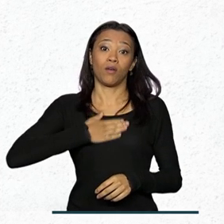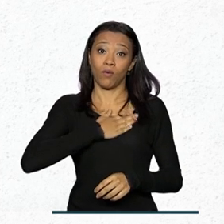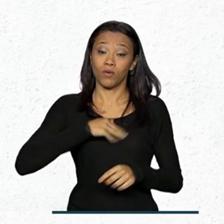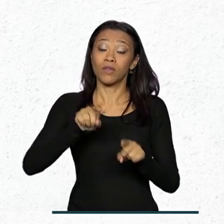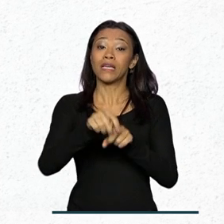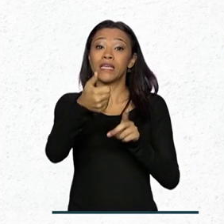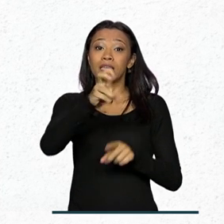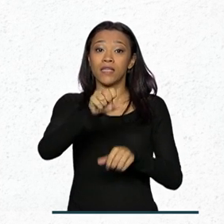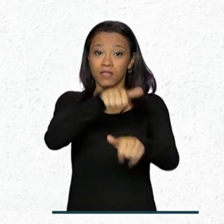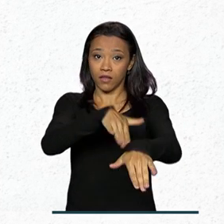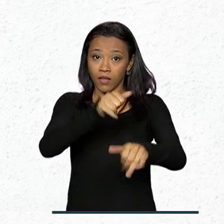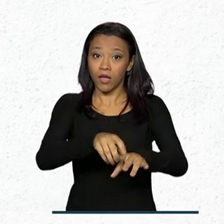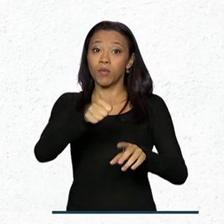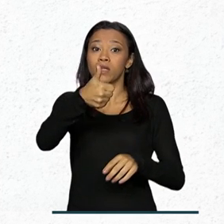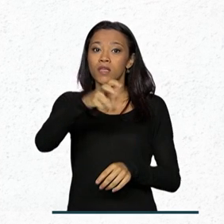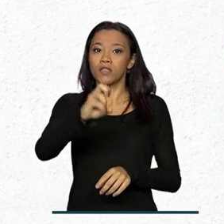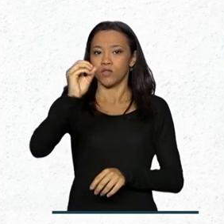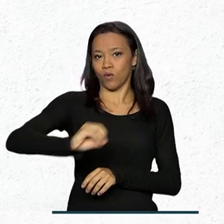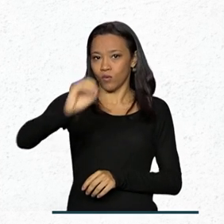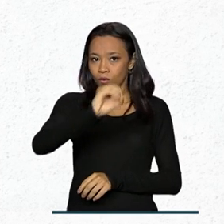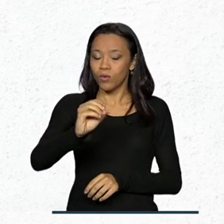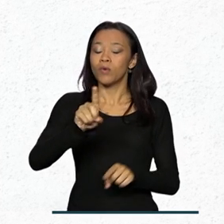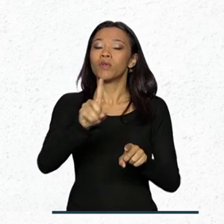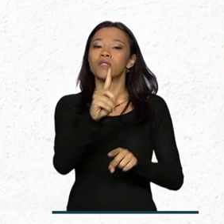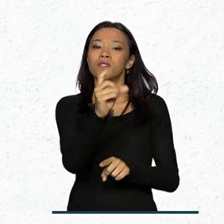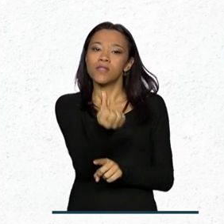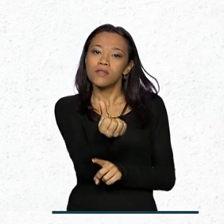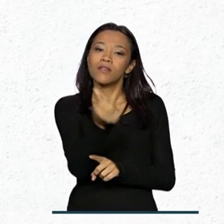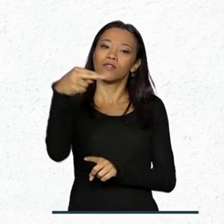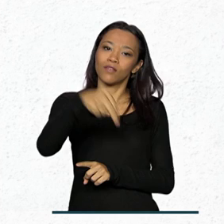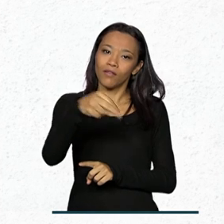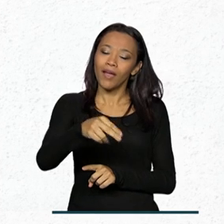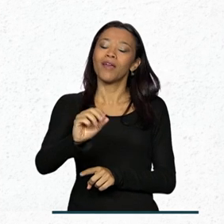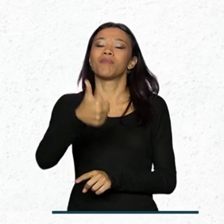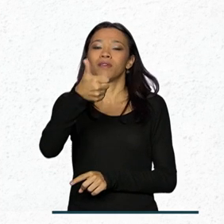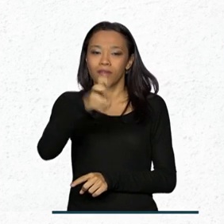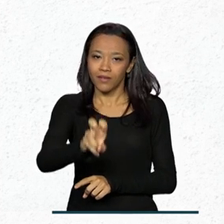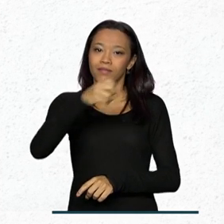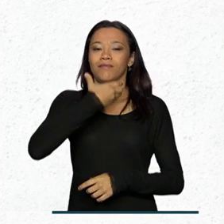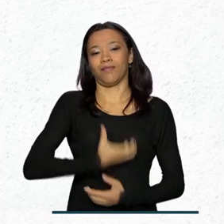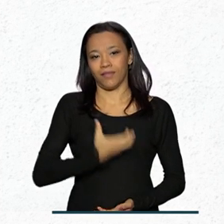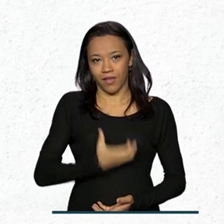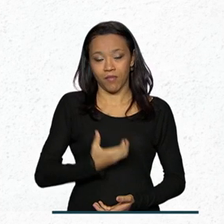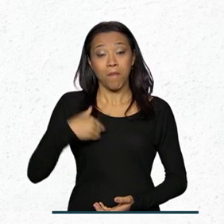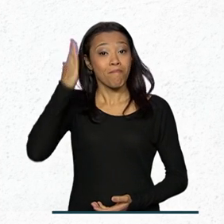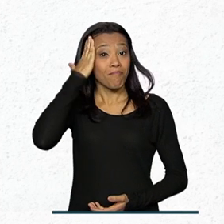setembro, 15 de outubro, 16 de novembro e 15 de dezembro.